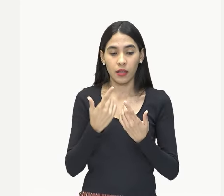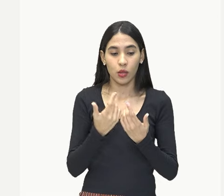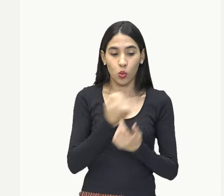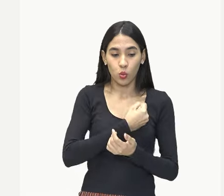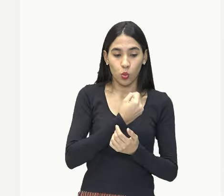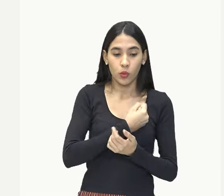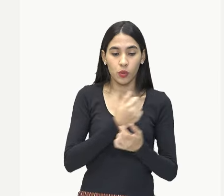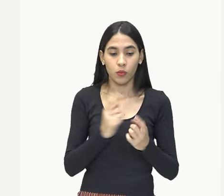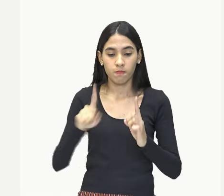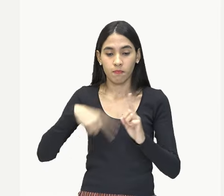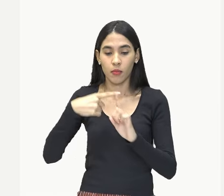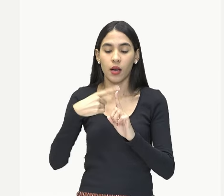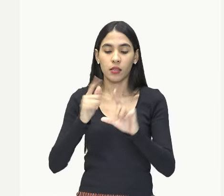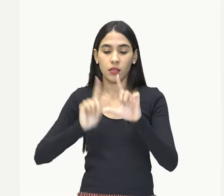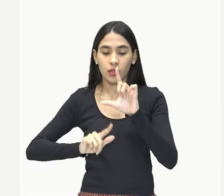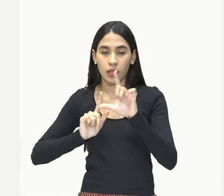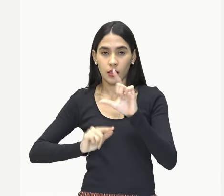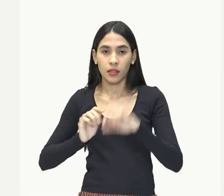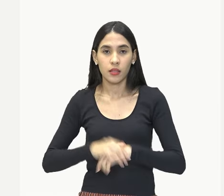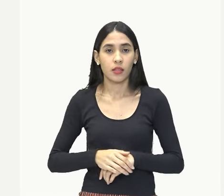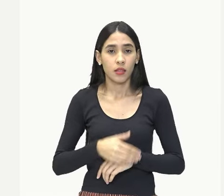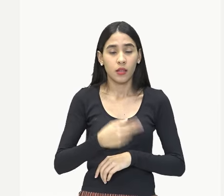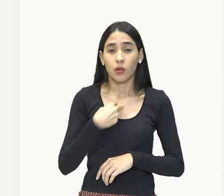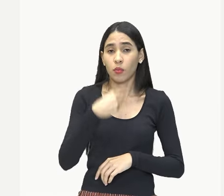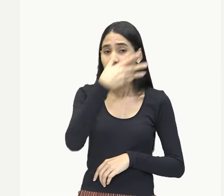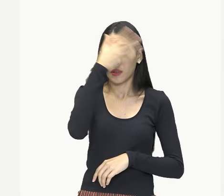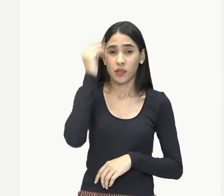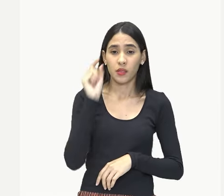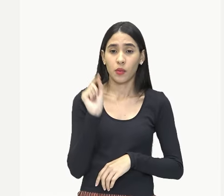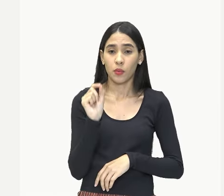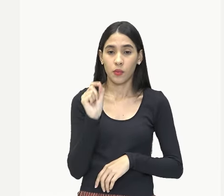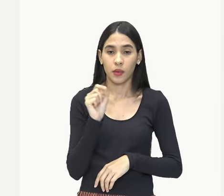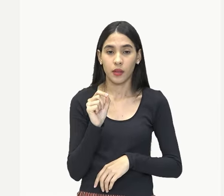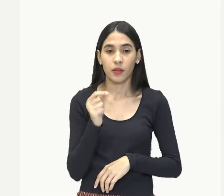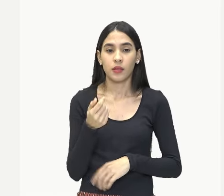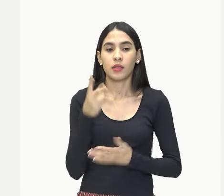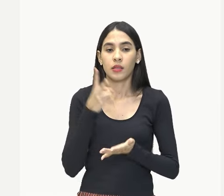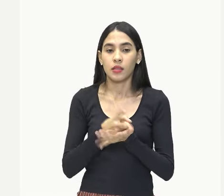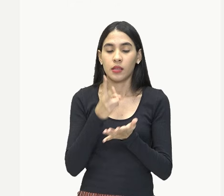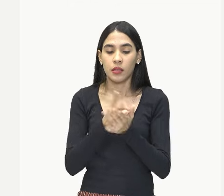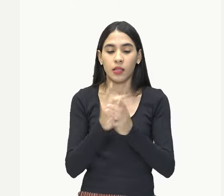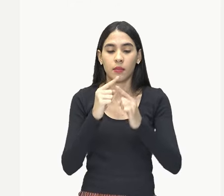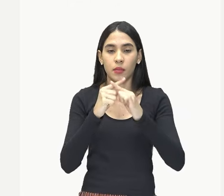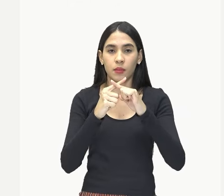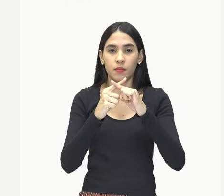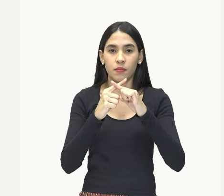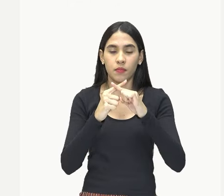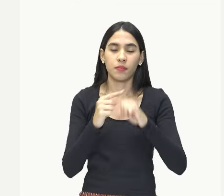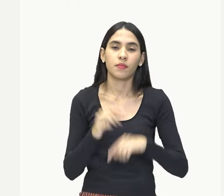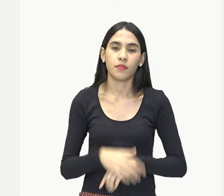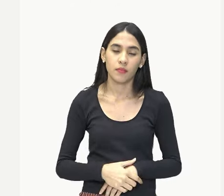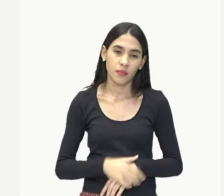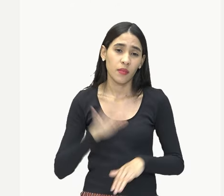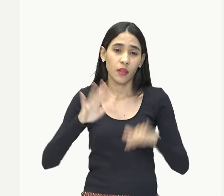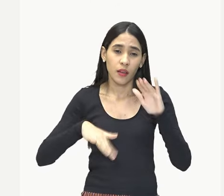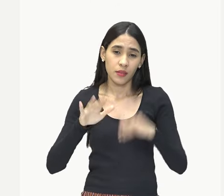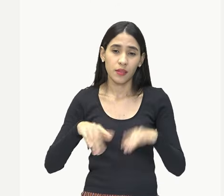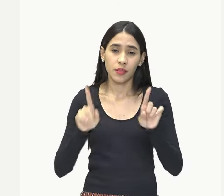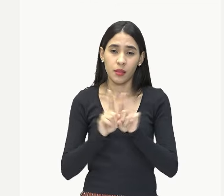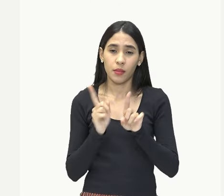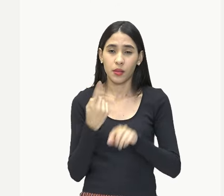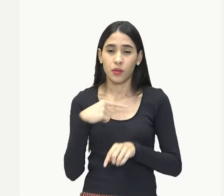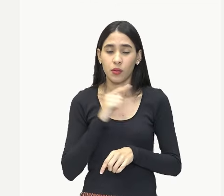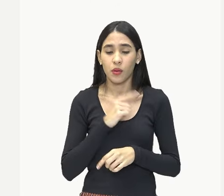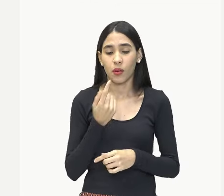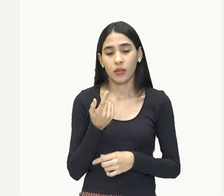não posso esquecer do quê? Eu não posso esquecer de que eles estão sendo multiplicados. E muitas vezes, né, a gente sempre